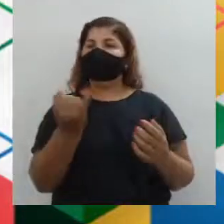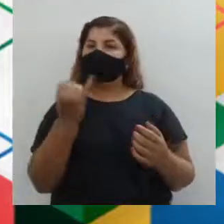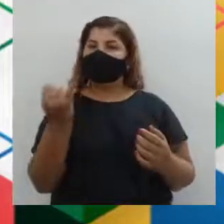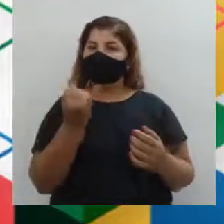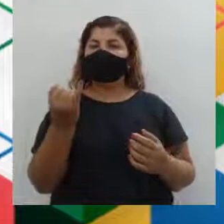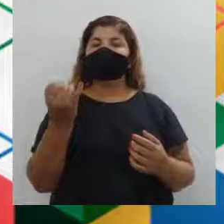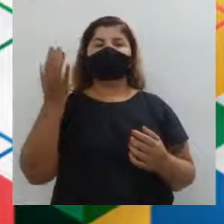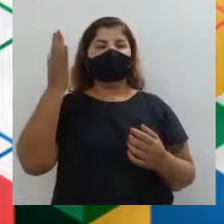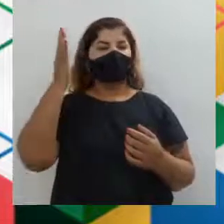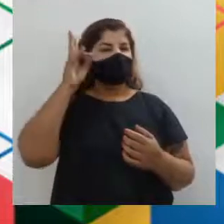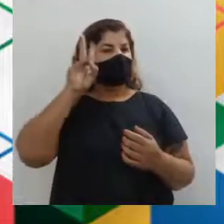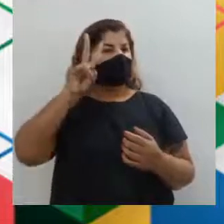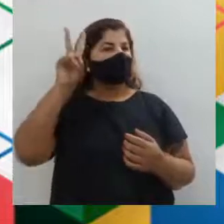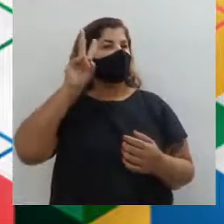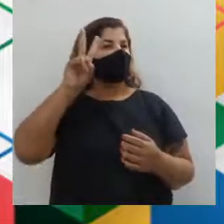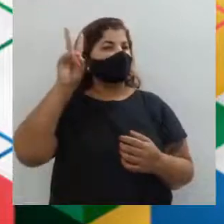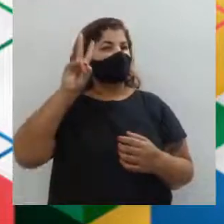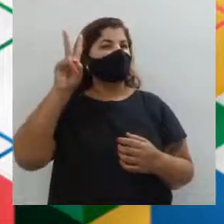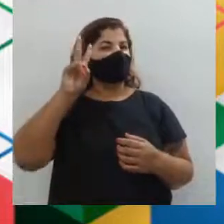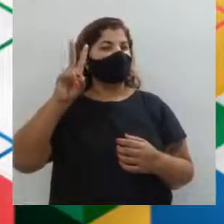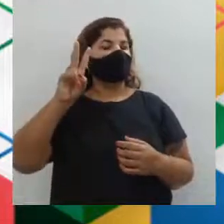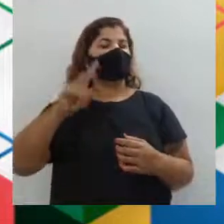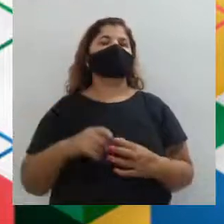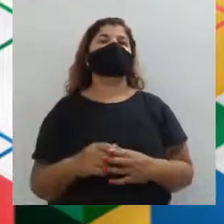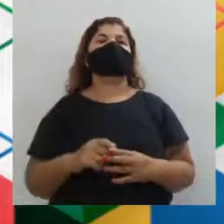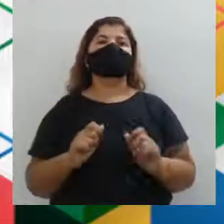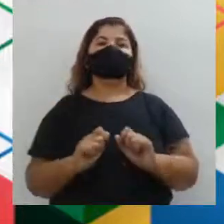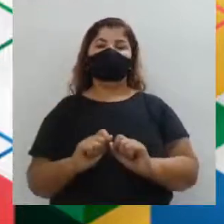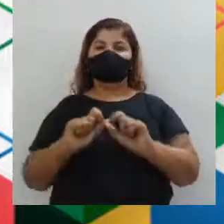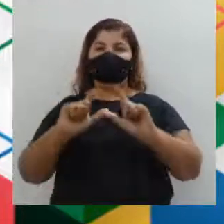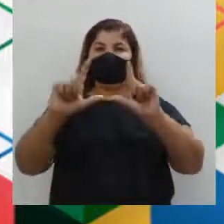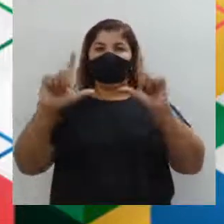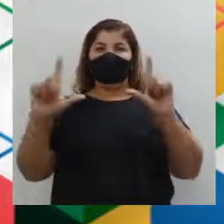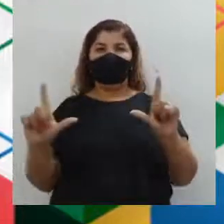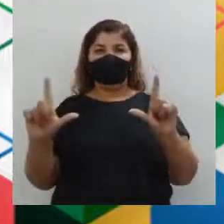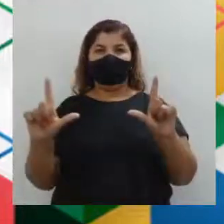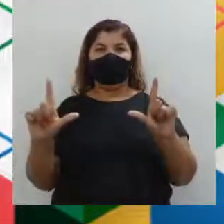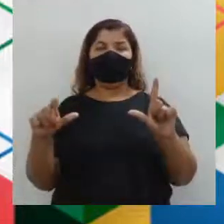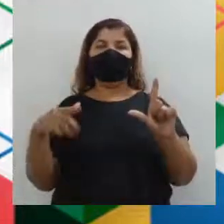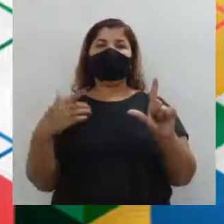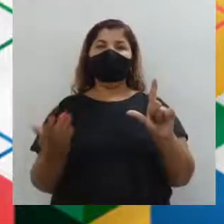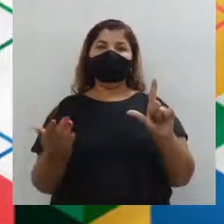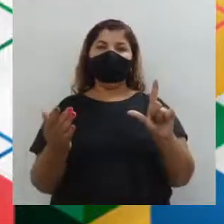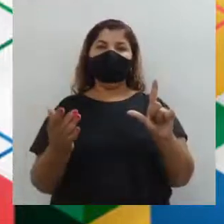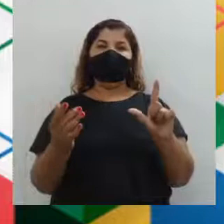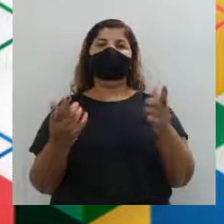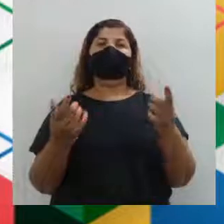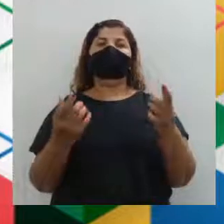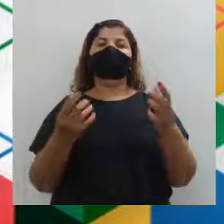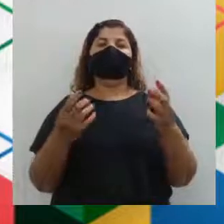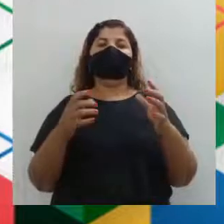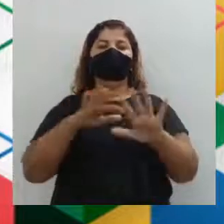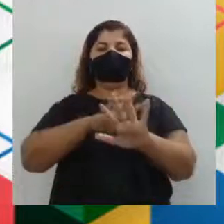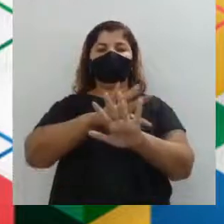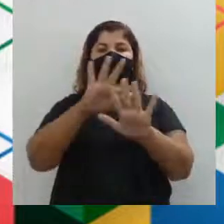Vamos relembrar aqui. Corta para o slide, Aninha. Tá aí? Pronto. Classes de